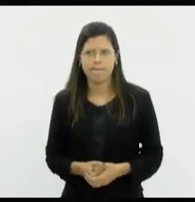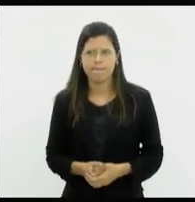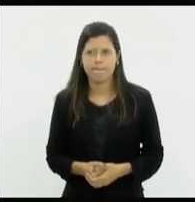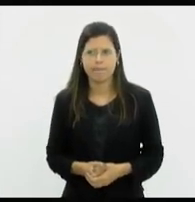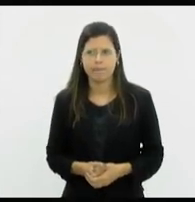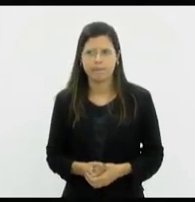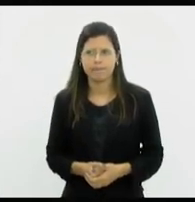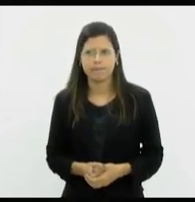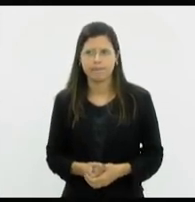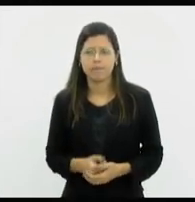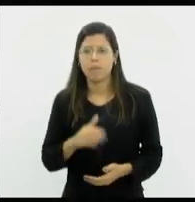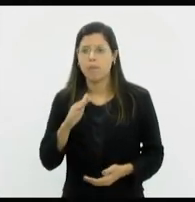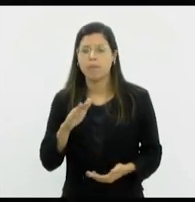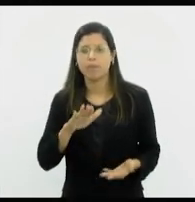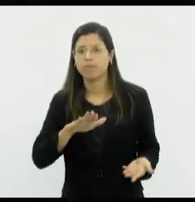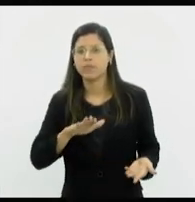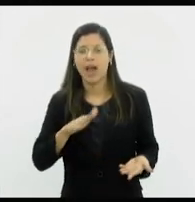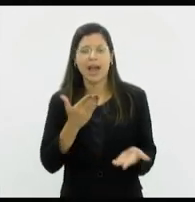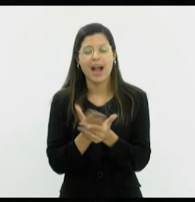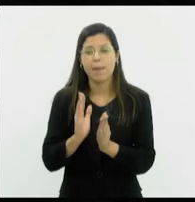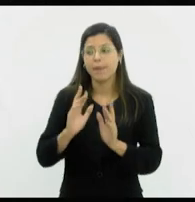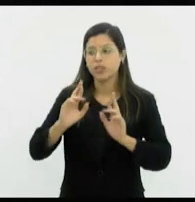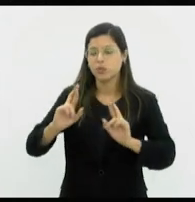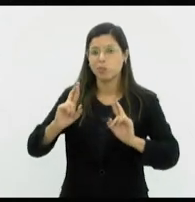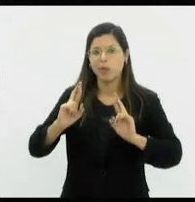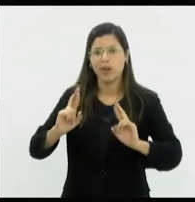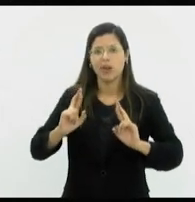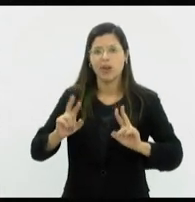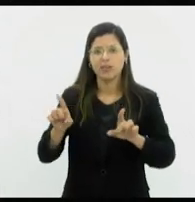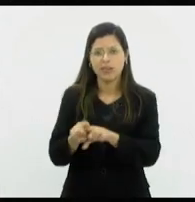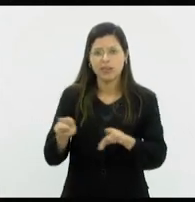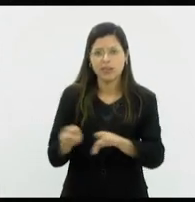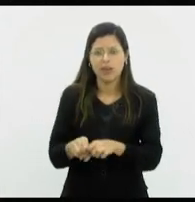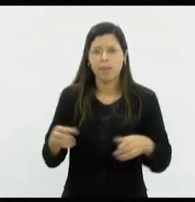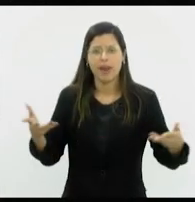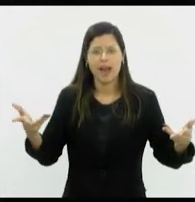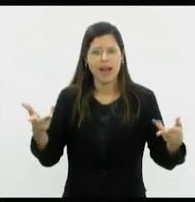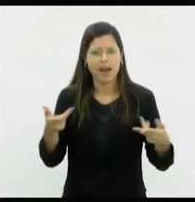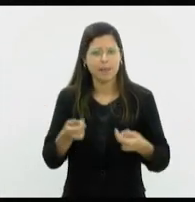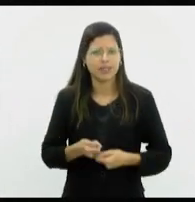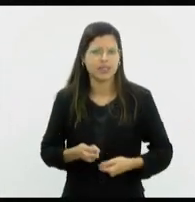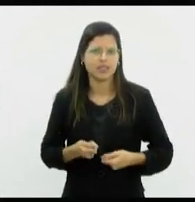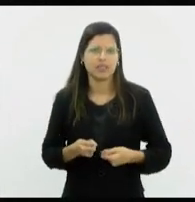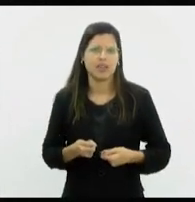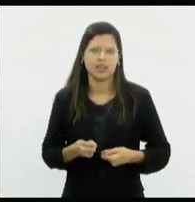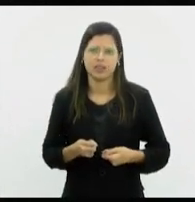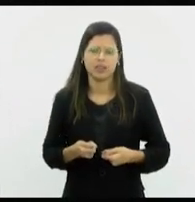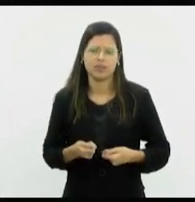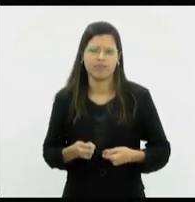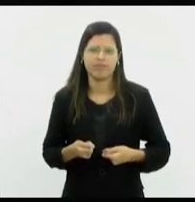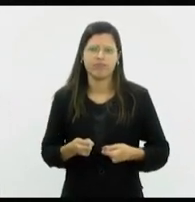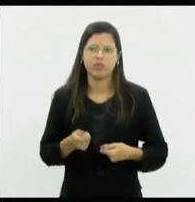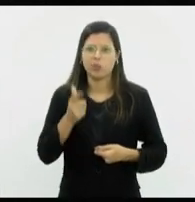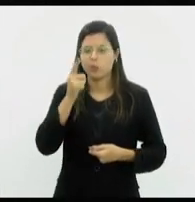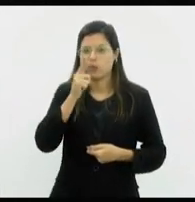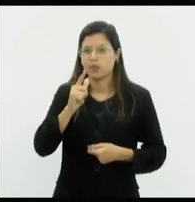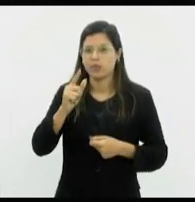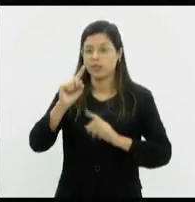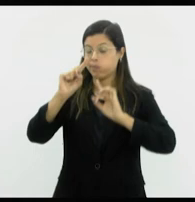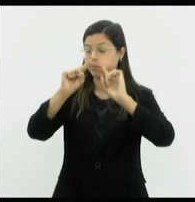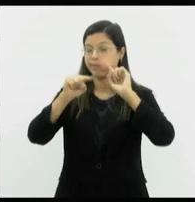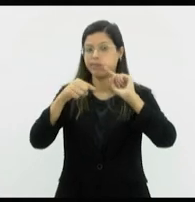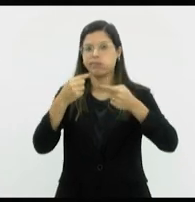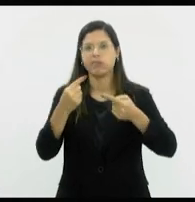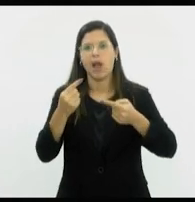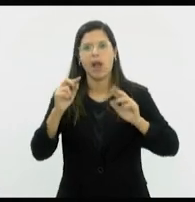Morrem a esperança, morre a capacidade de se tornar pessoas melhores, morre a esperança de